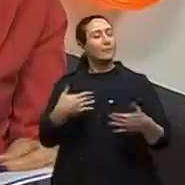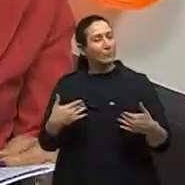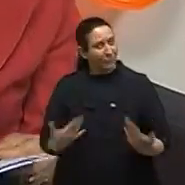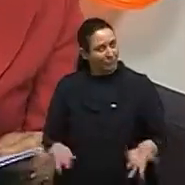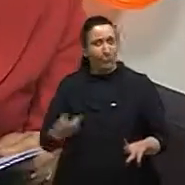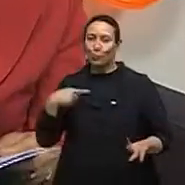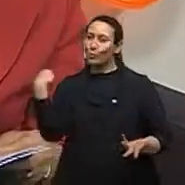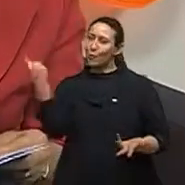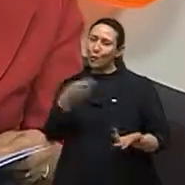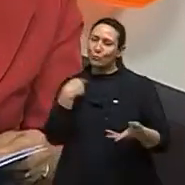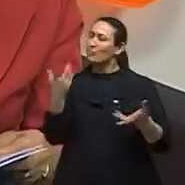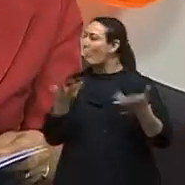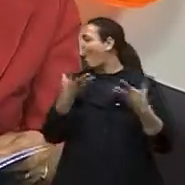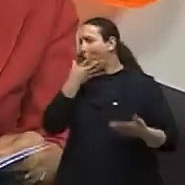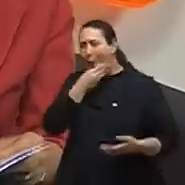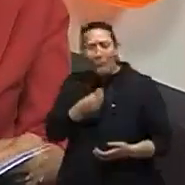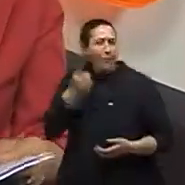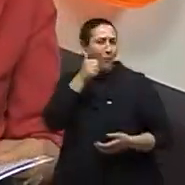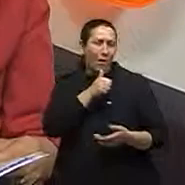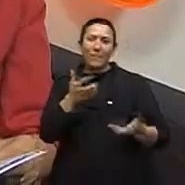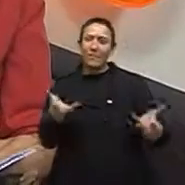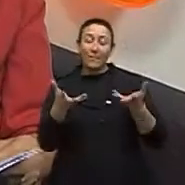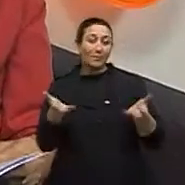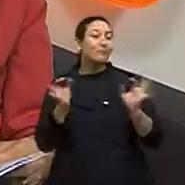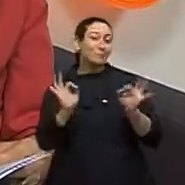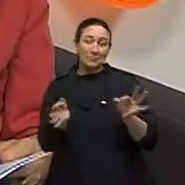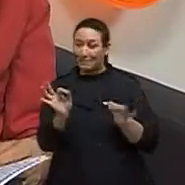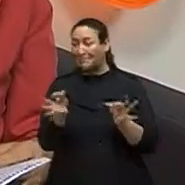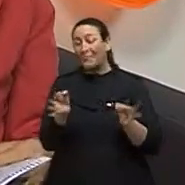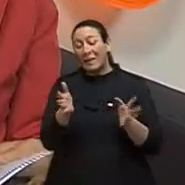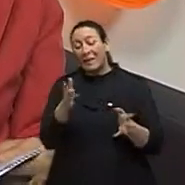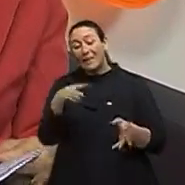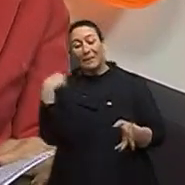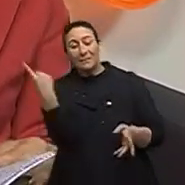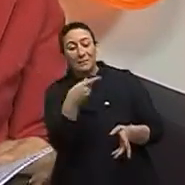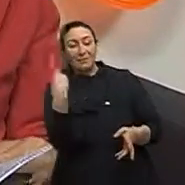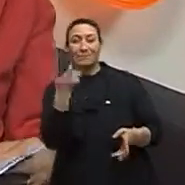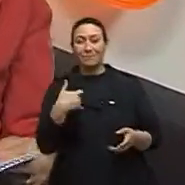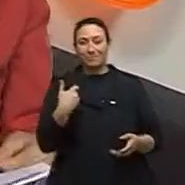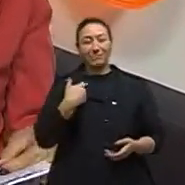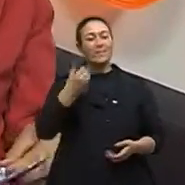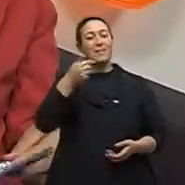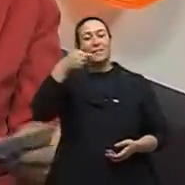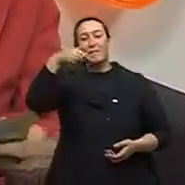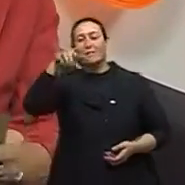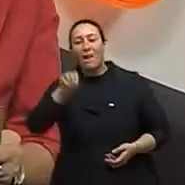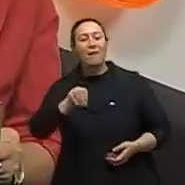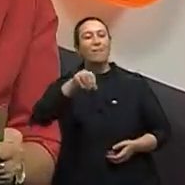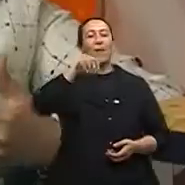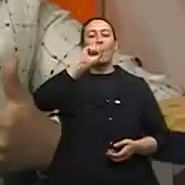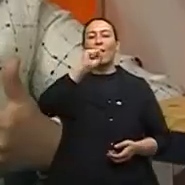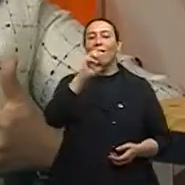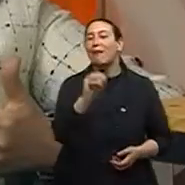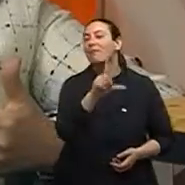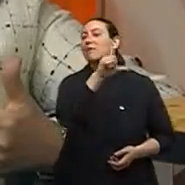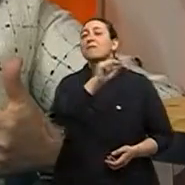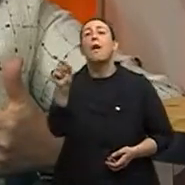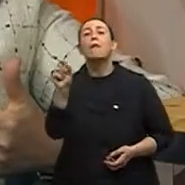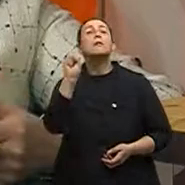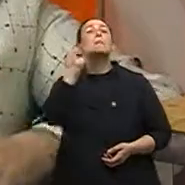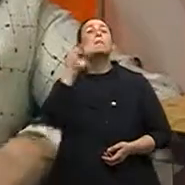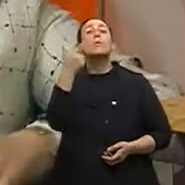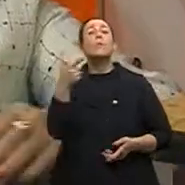desejamos homens e mulheres não adianta chegar aos 100 anos 70 anos 80 e sem essa felicidade